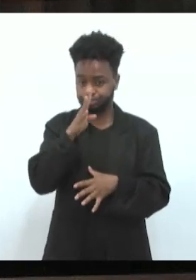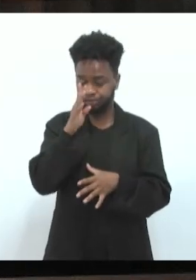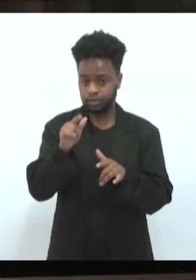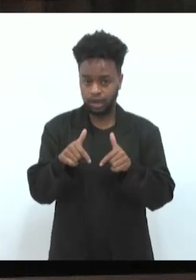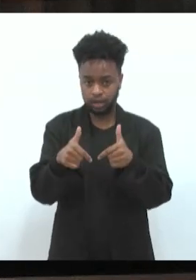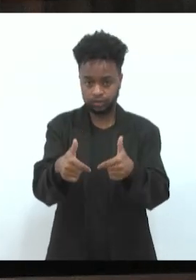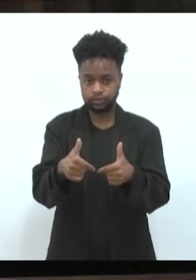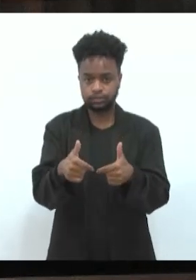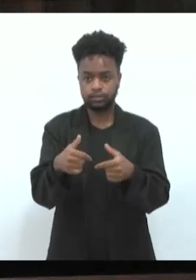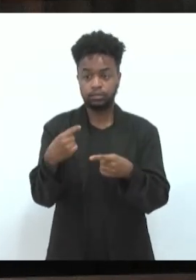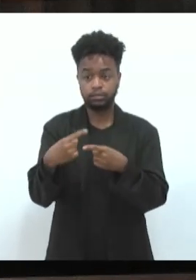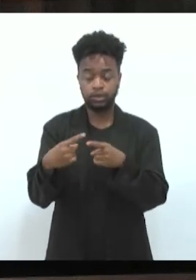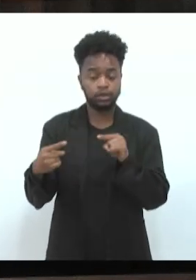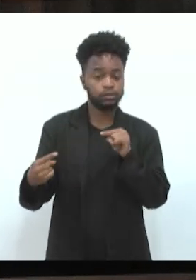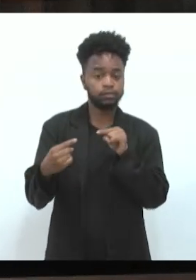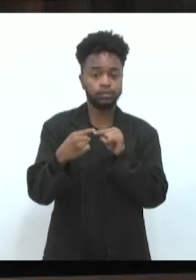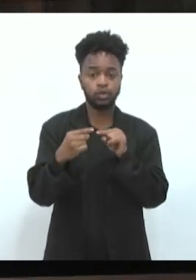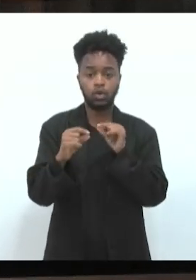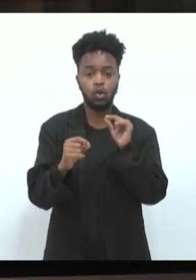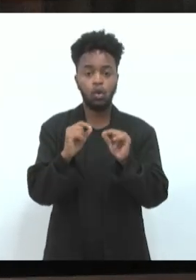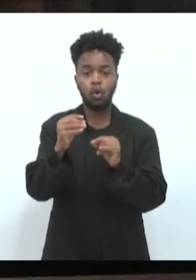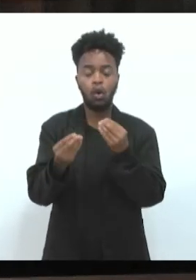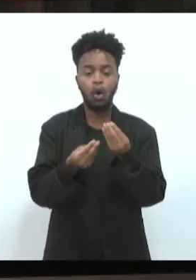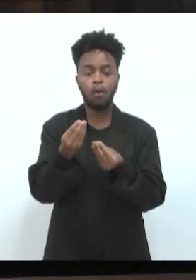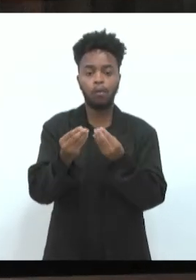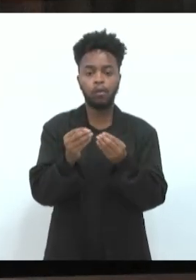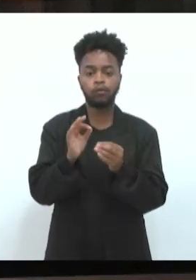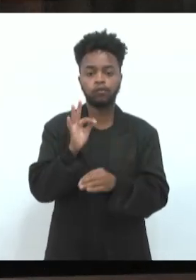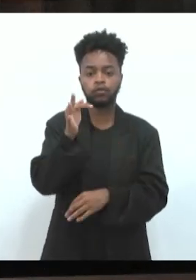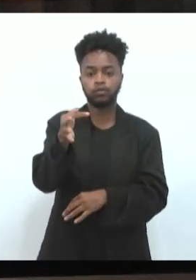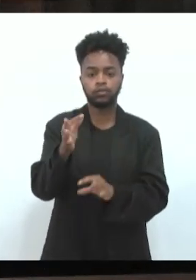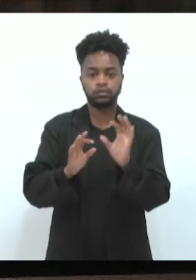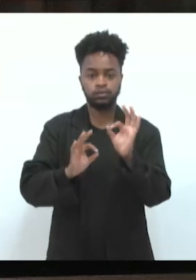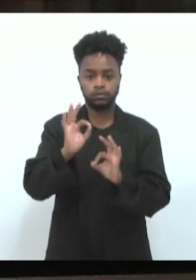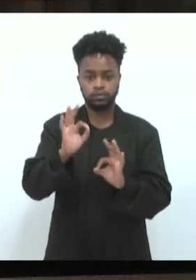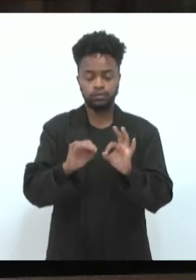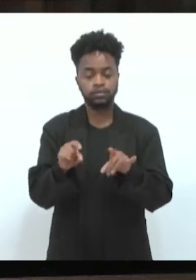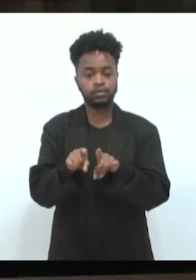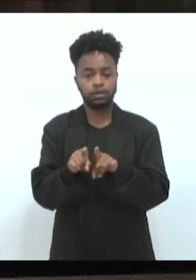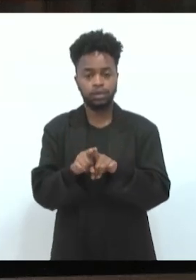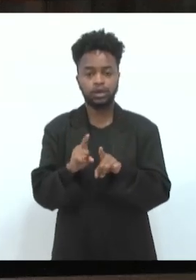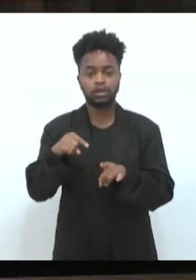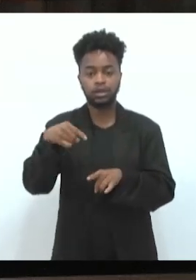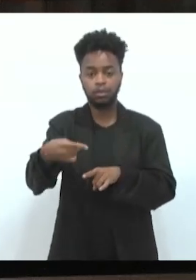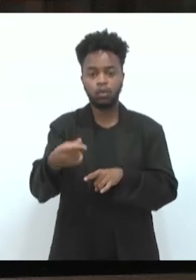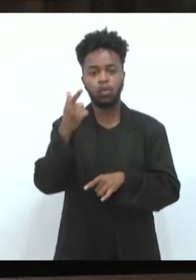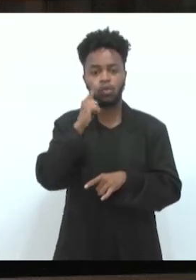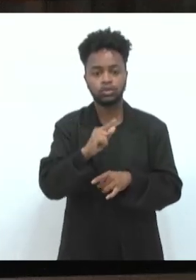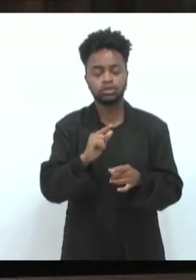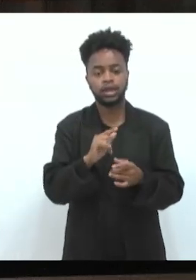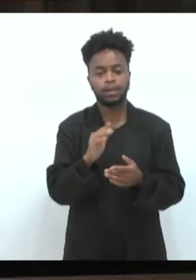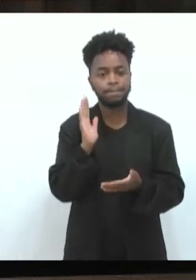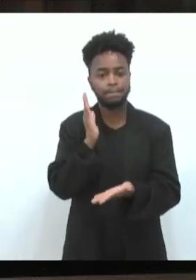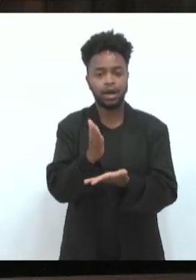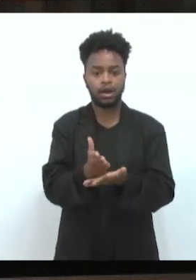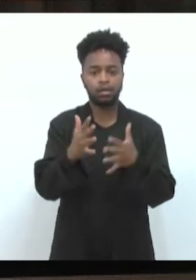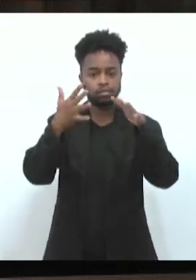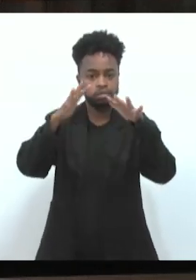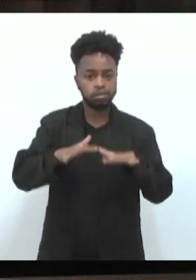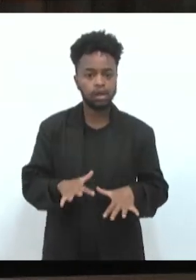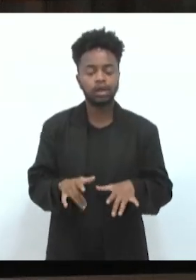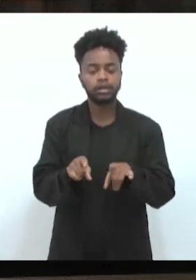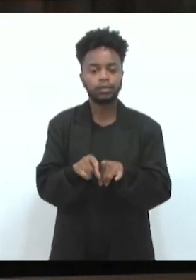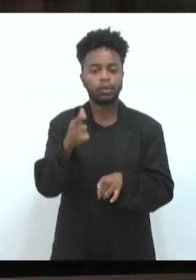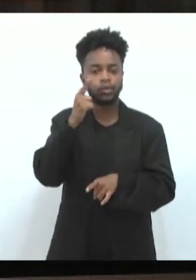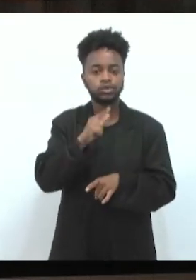passa por como o território vai se organizar. Aí sim a gente vai conseguir acabar com as tragédias, aí sim a gente vai conseguir garantir